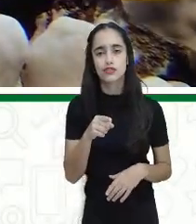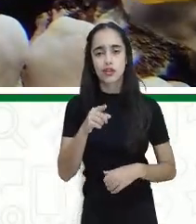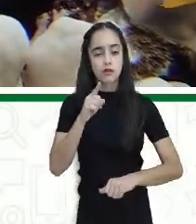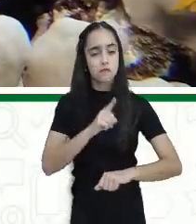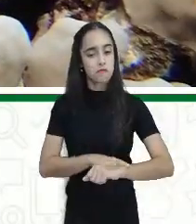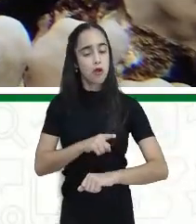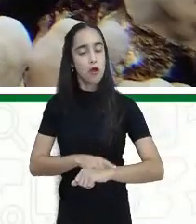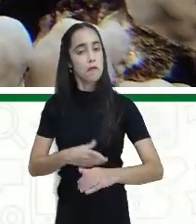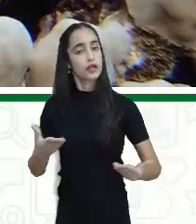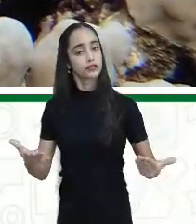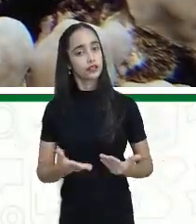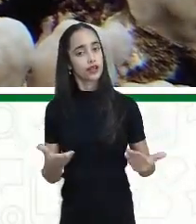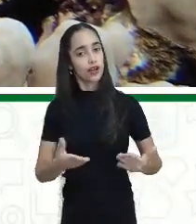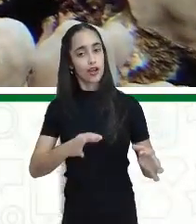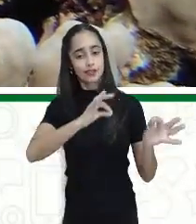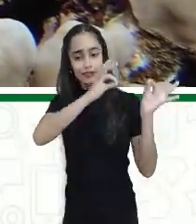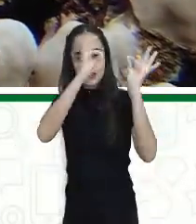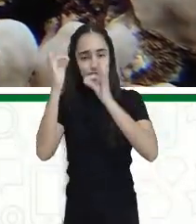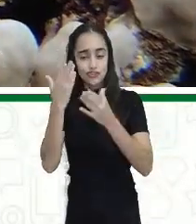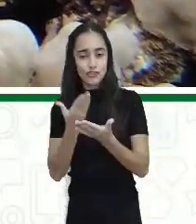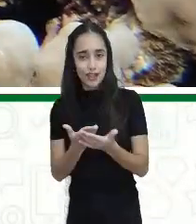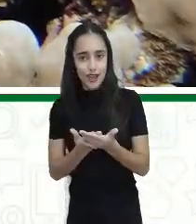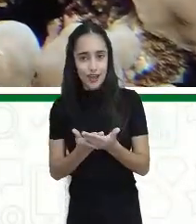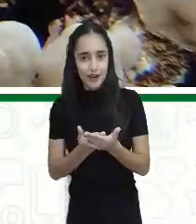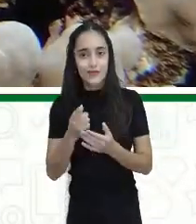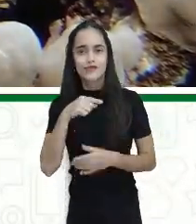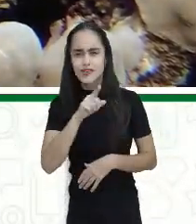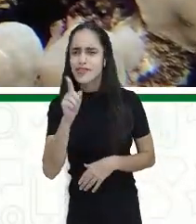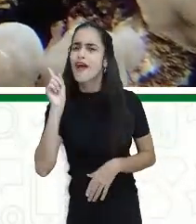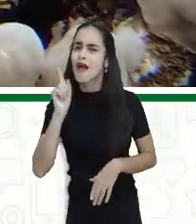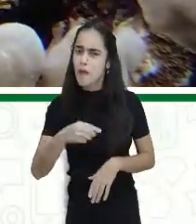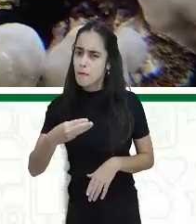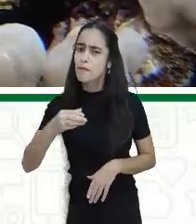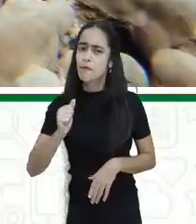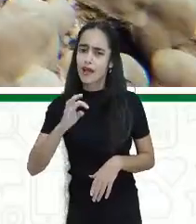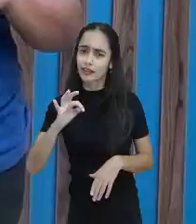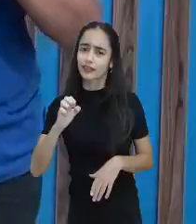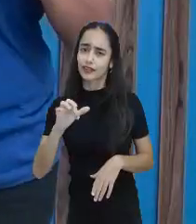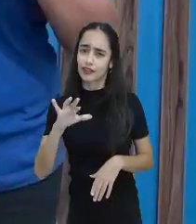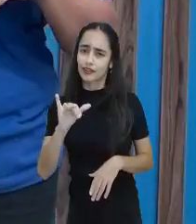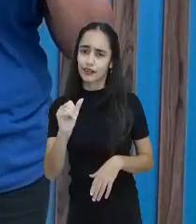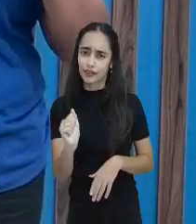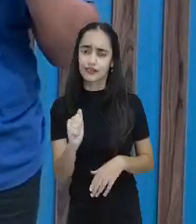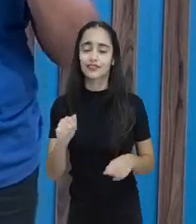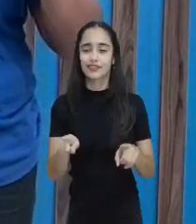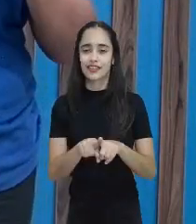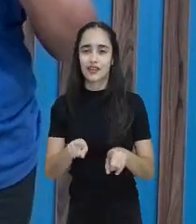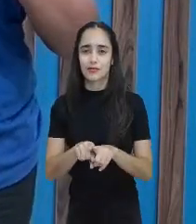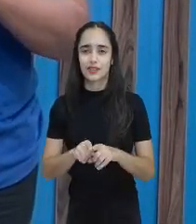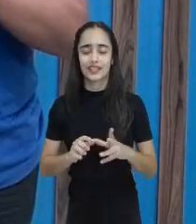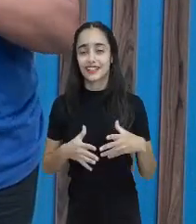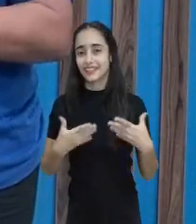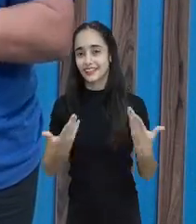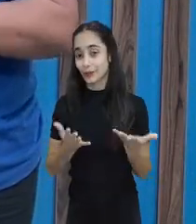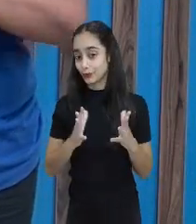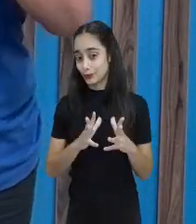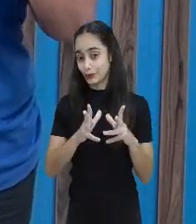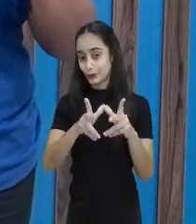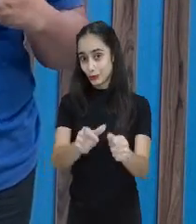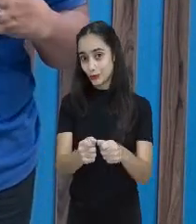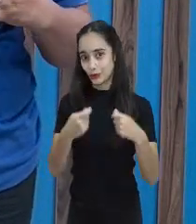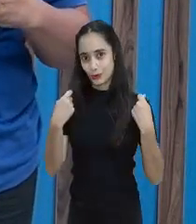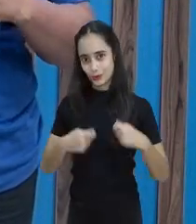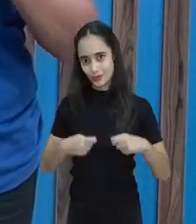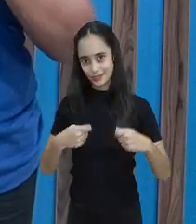nossa aula é feito de matéria, então tudo tem matéria. Tudo é feito de matéria, tudo